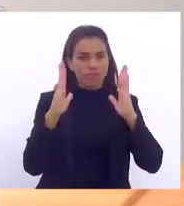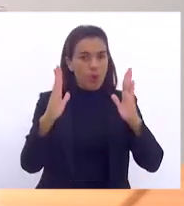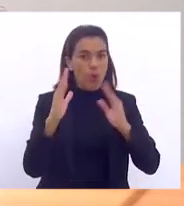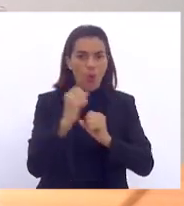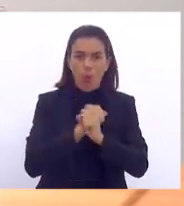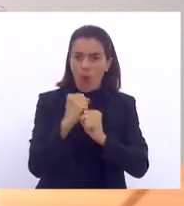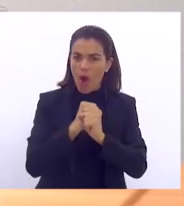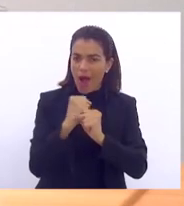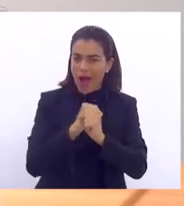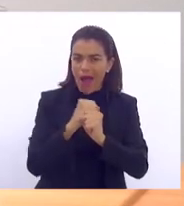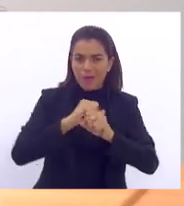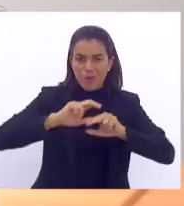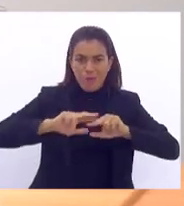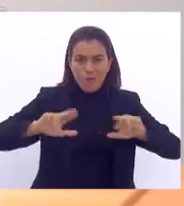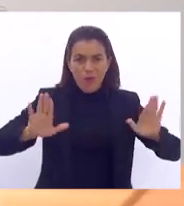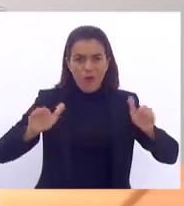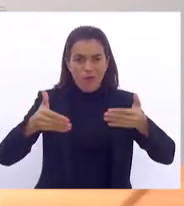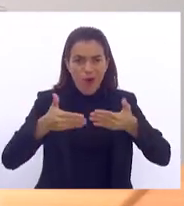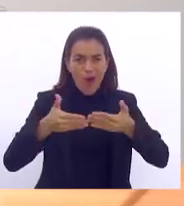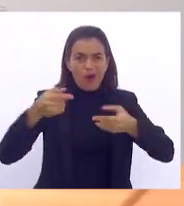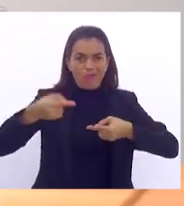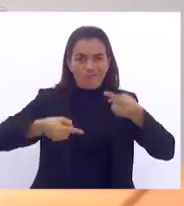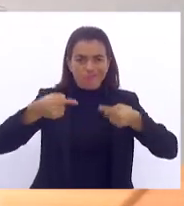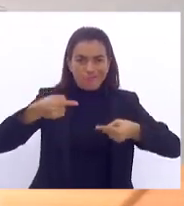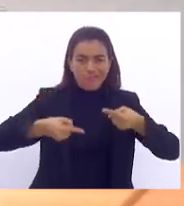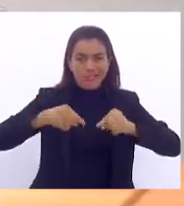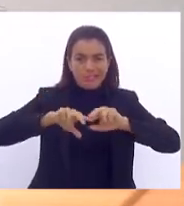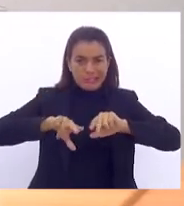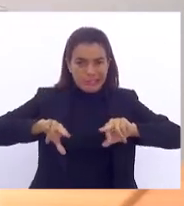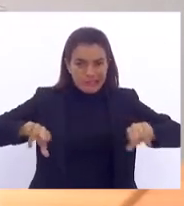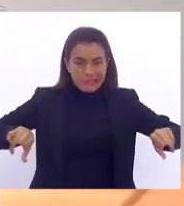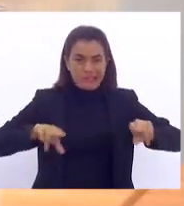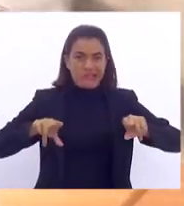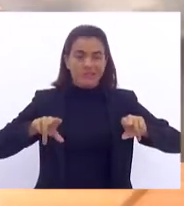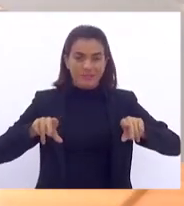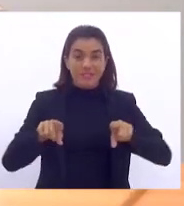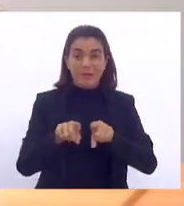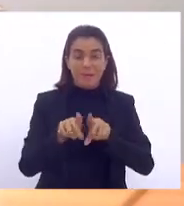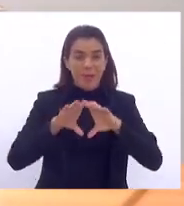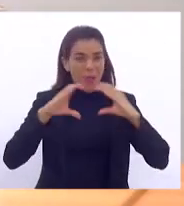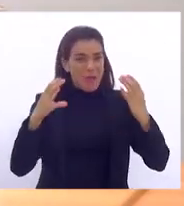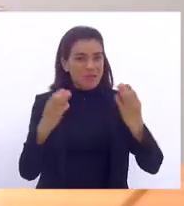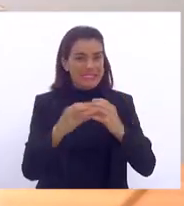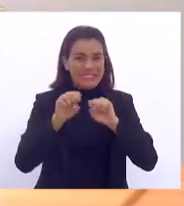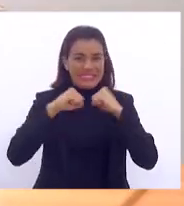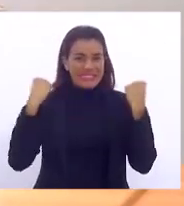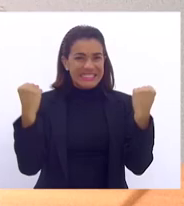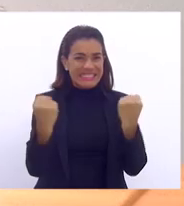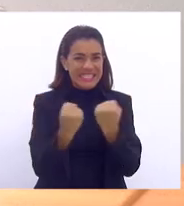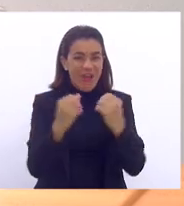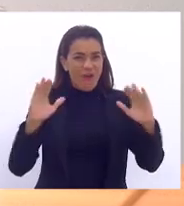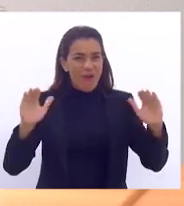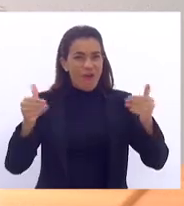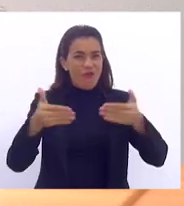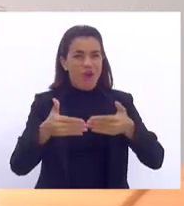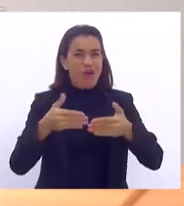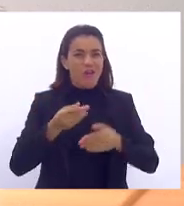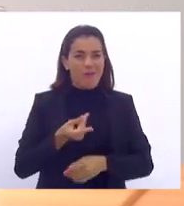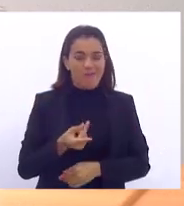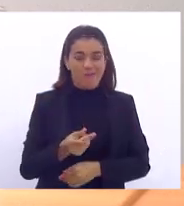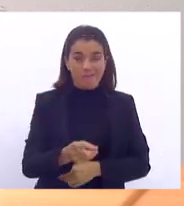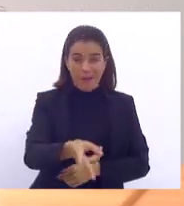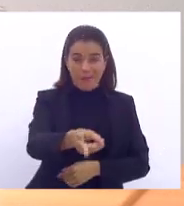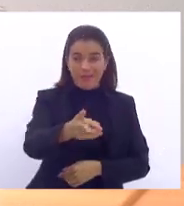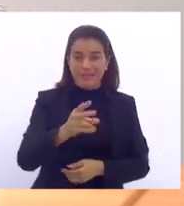com muitos fóruns muitos debates eh profic através da escola Legislativa do fórum permanente e a gente